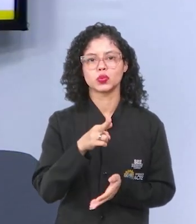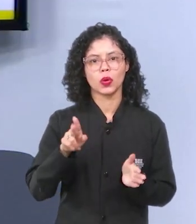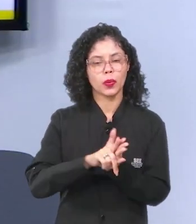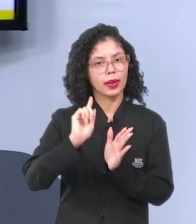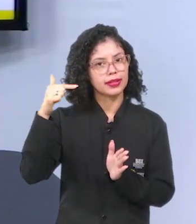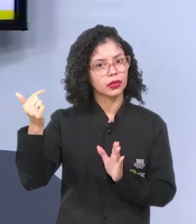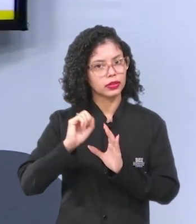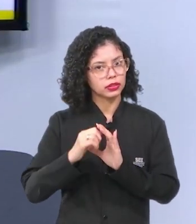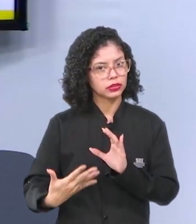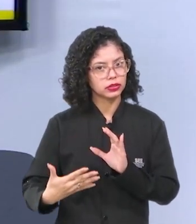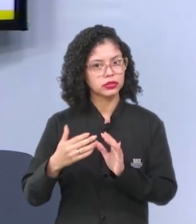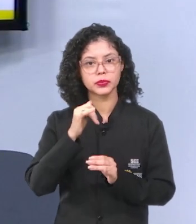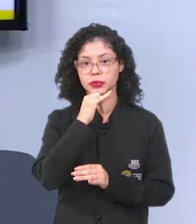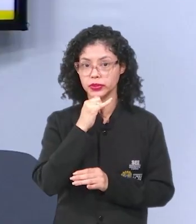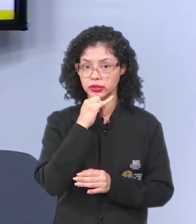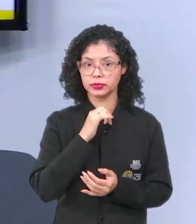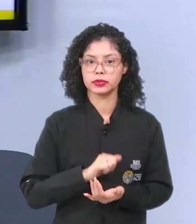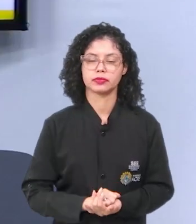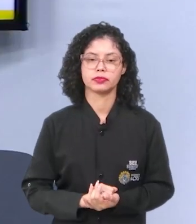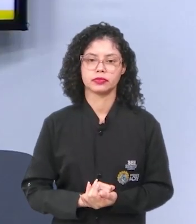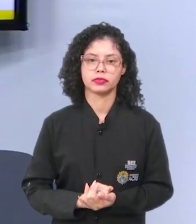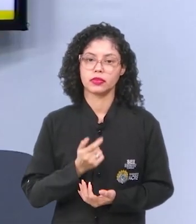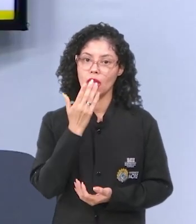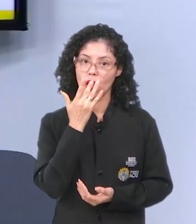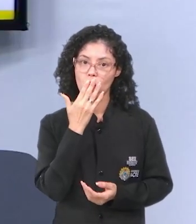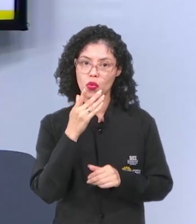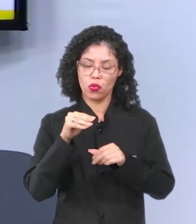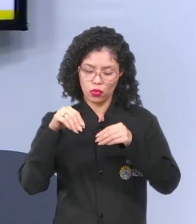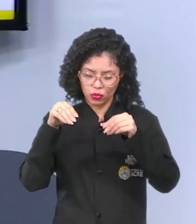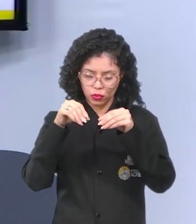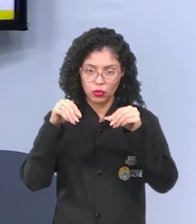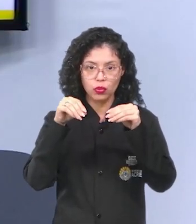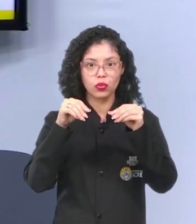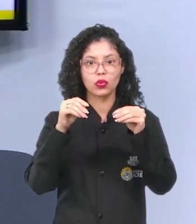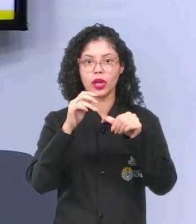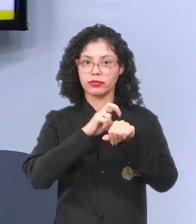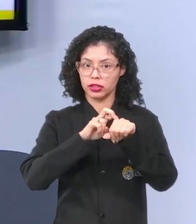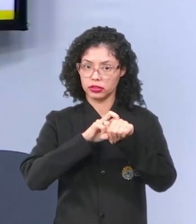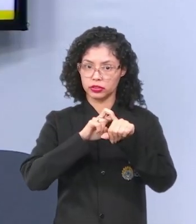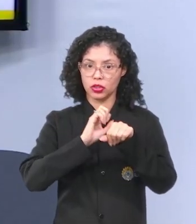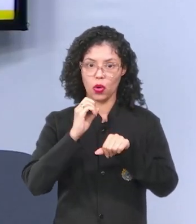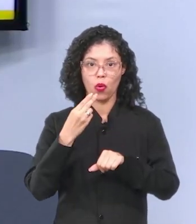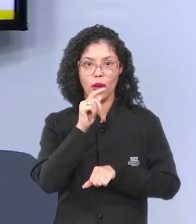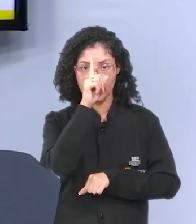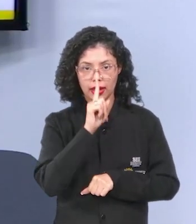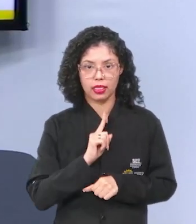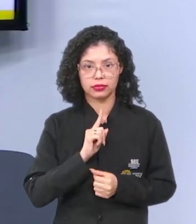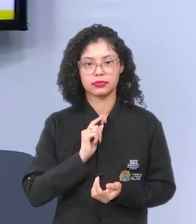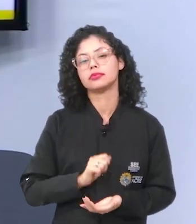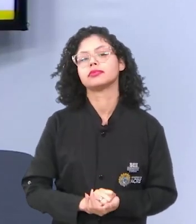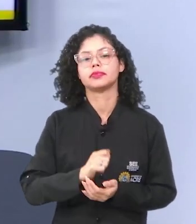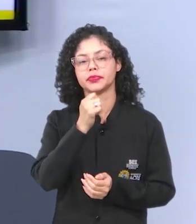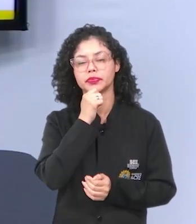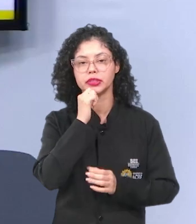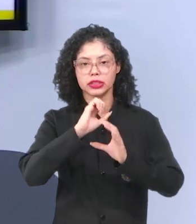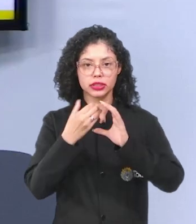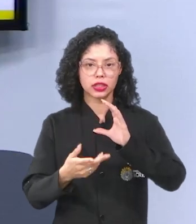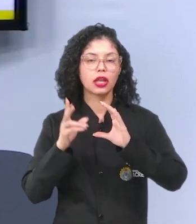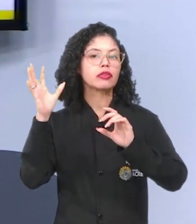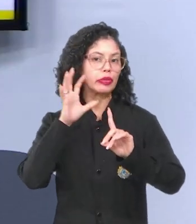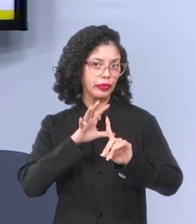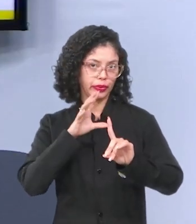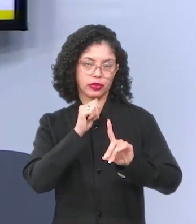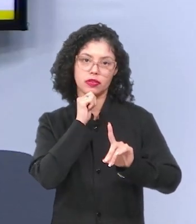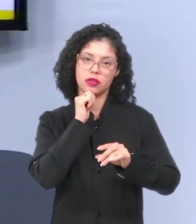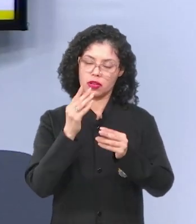outra característica? Por exemplo, a cor da semente. Eu sei que ela é verde ou amarela. Essa característica vai influenciar